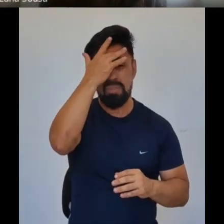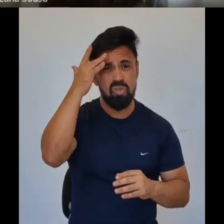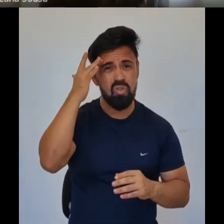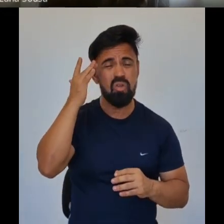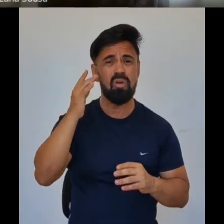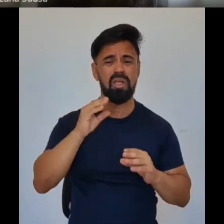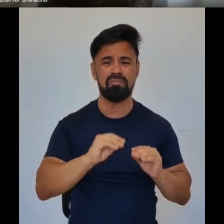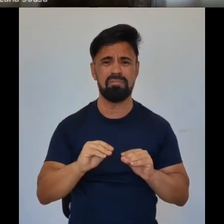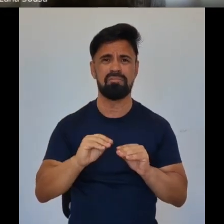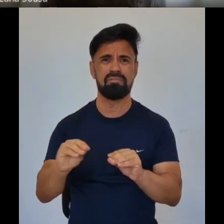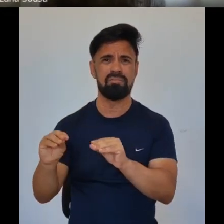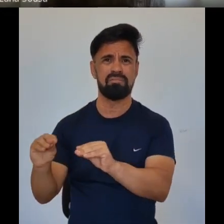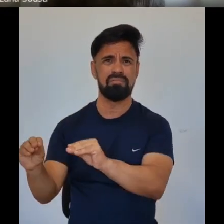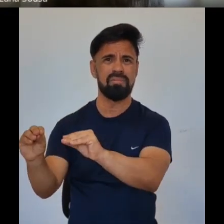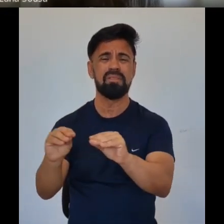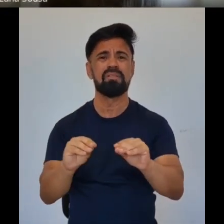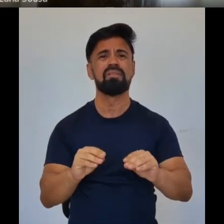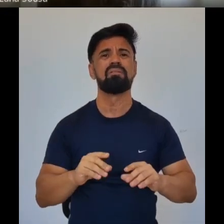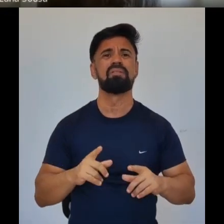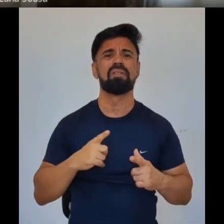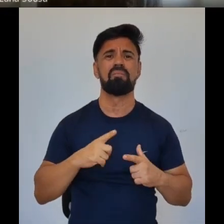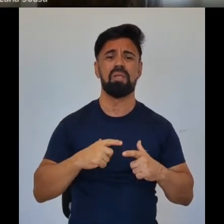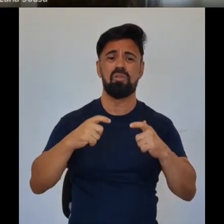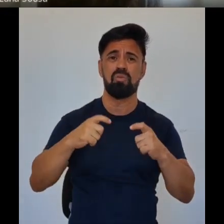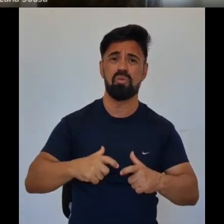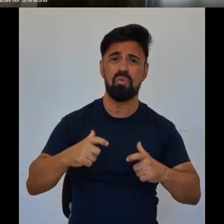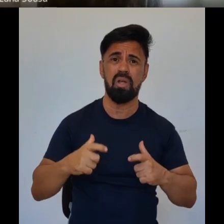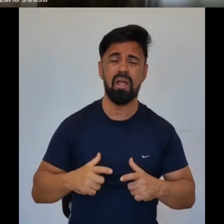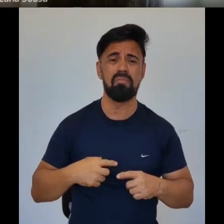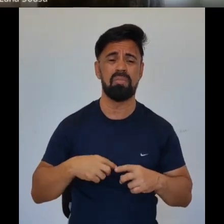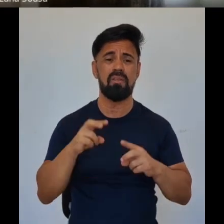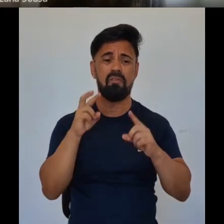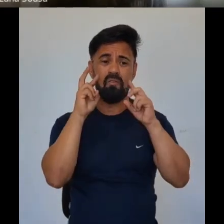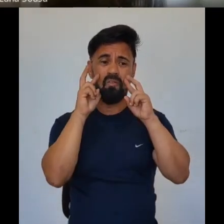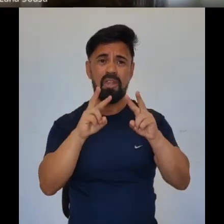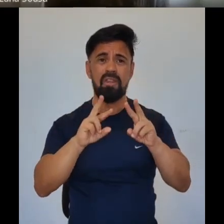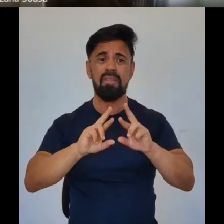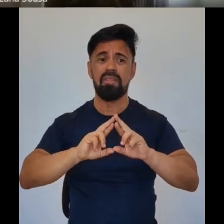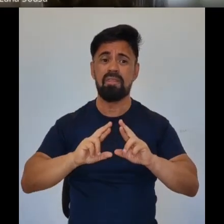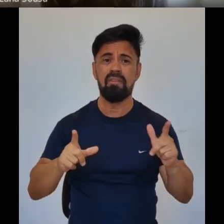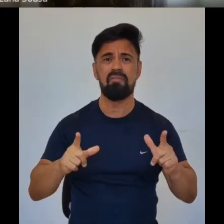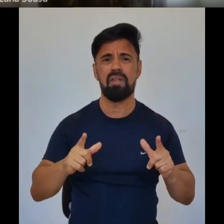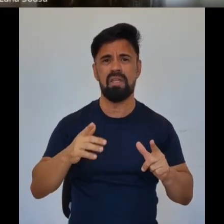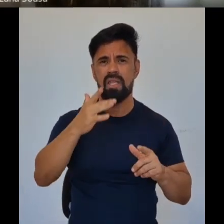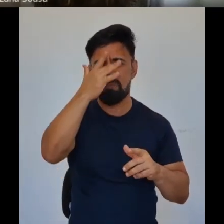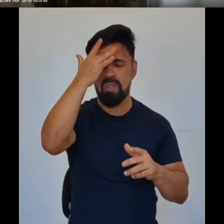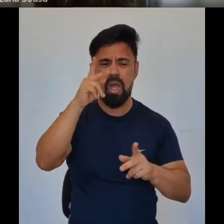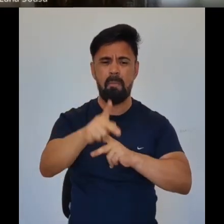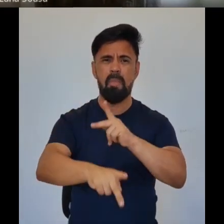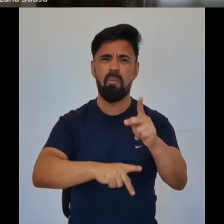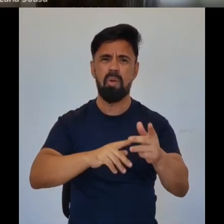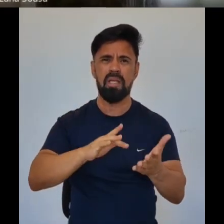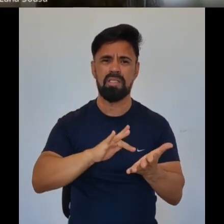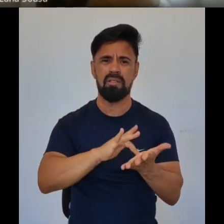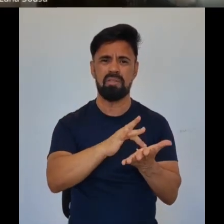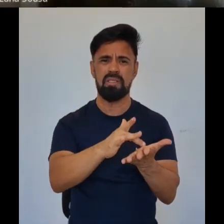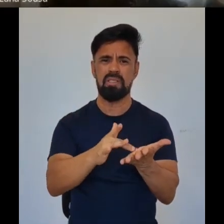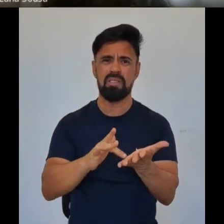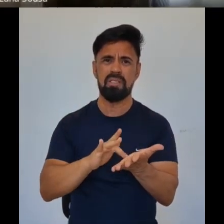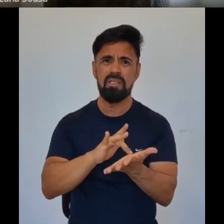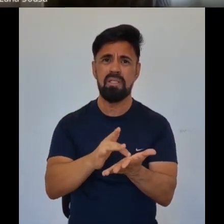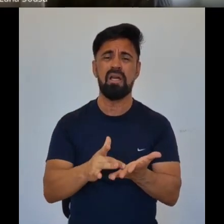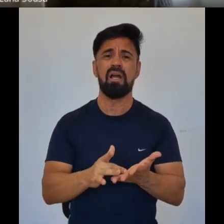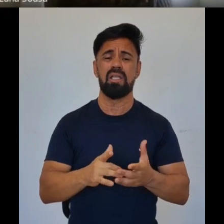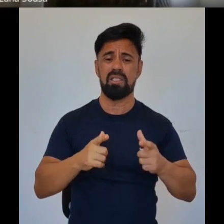a um território, a gente tem que olhar de forma diferente para a população cigana. Porque hoje ela vai estar adscrita nesse território, daqui a alguns meses ela vai